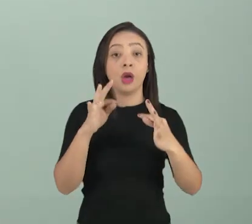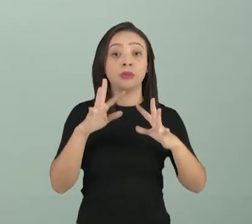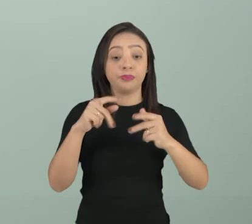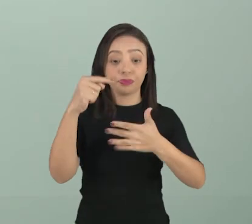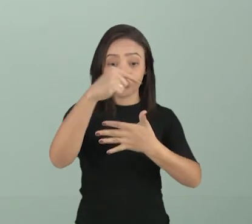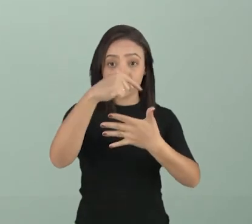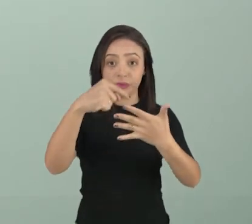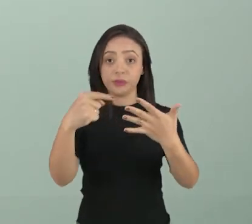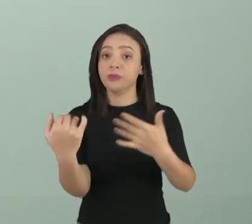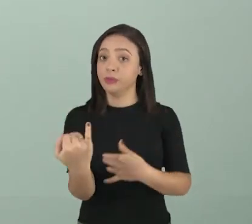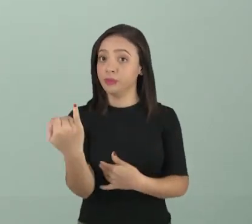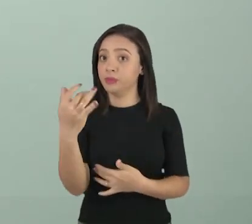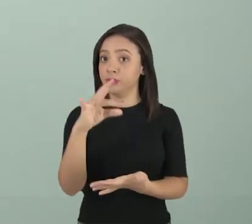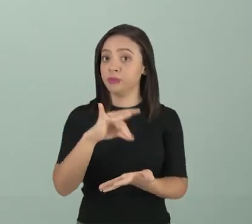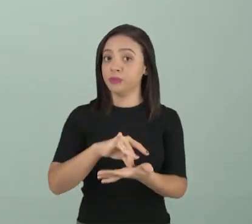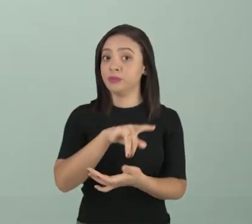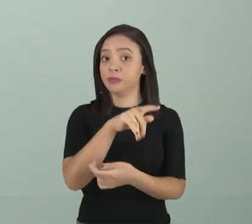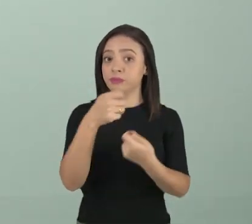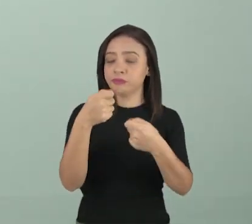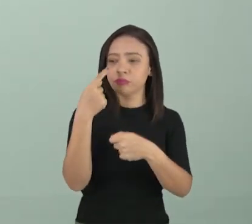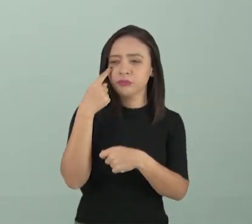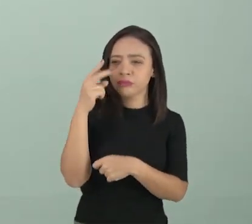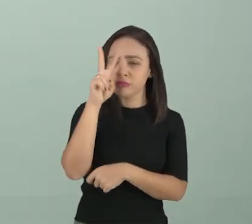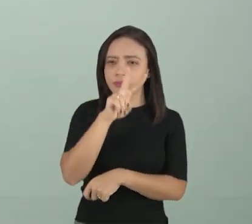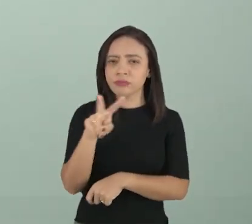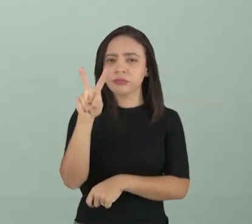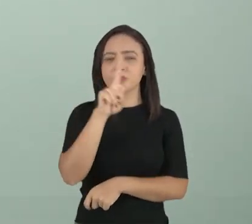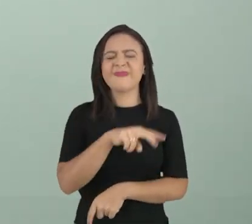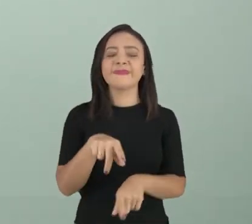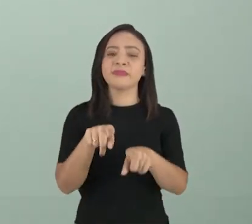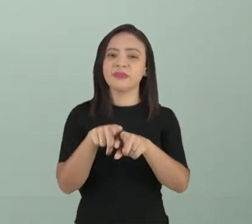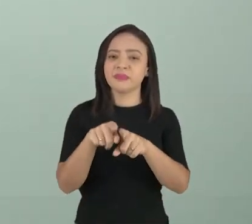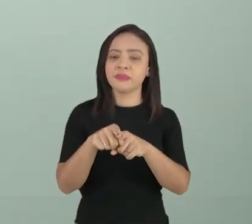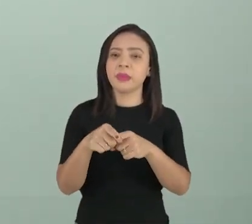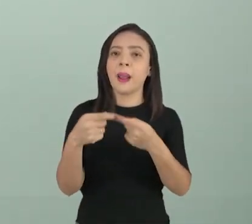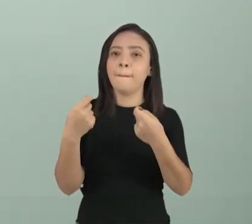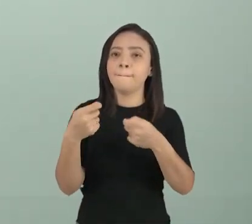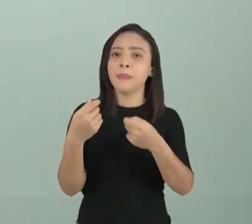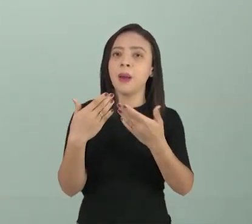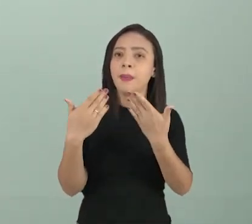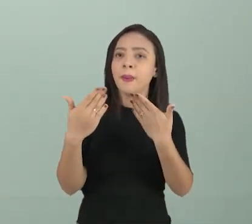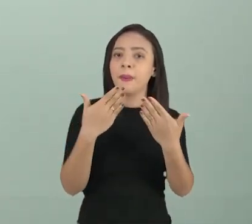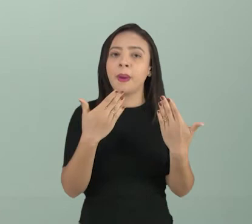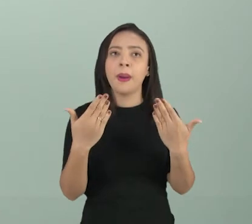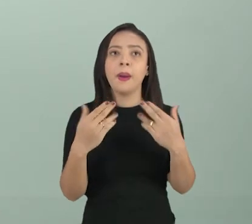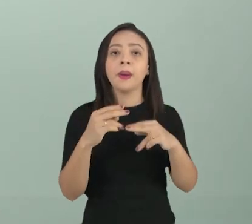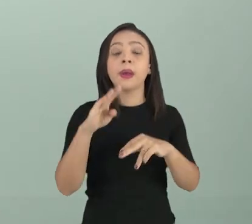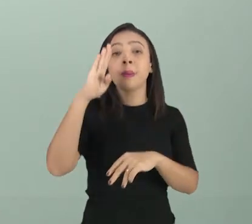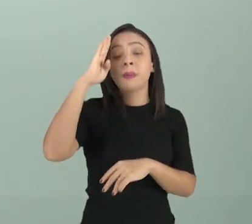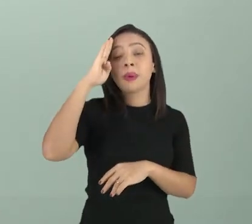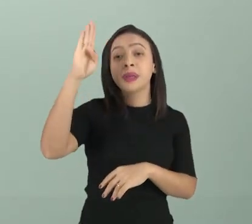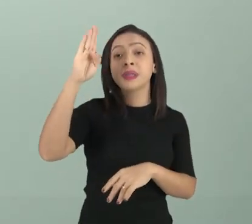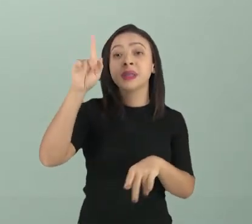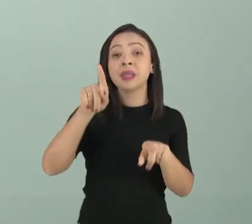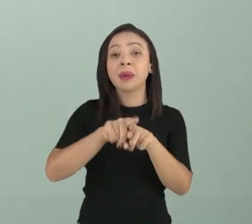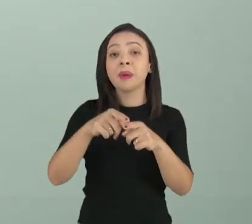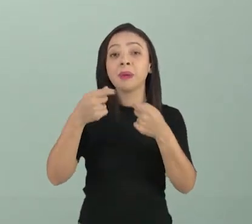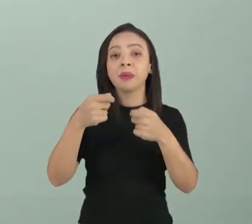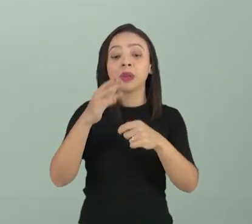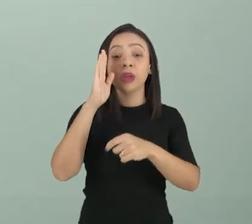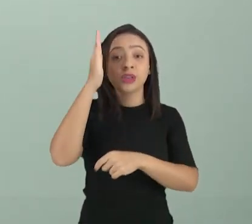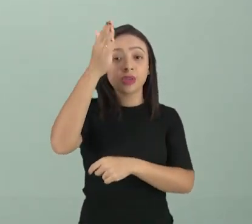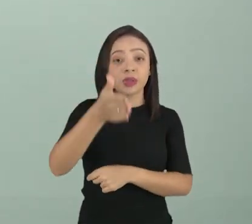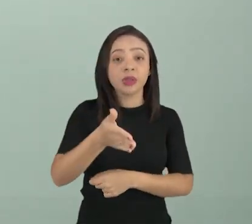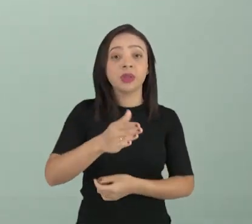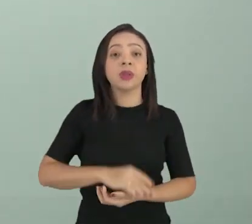fatores são essenciais. Que você precisa visualizar, que você precisa debater e principalmente que você precisa ser